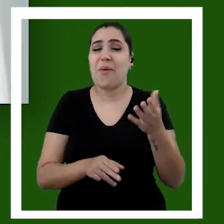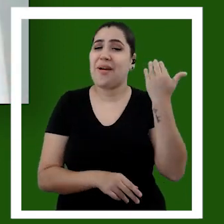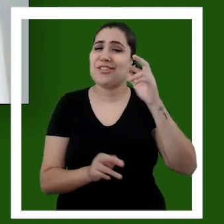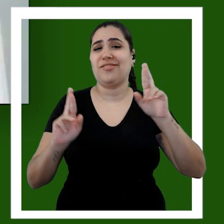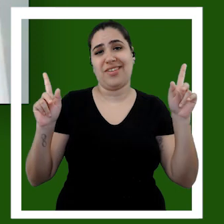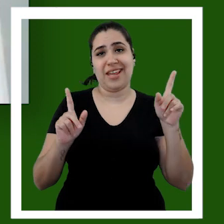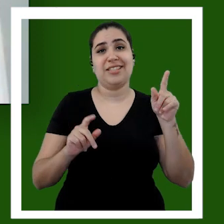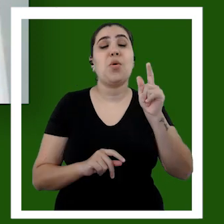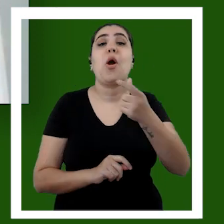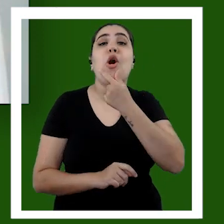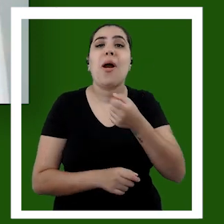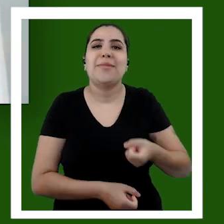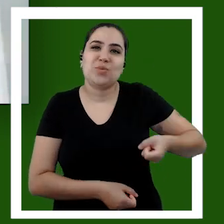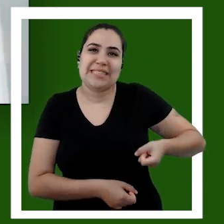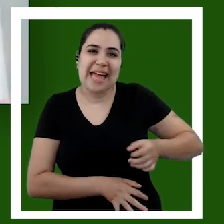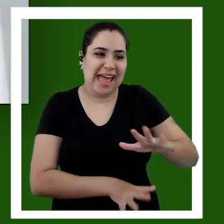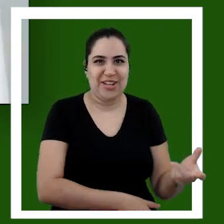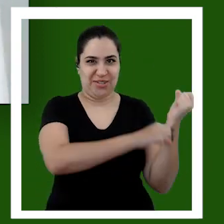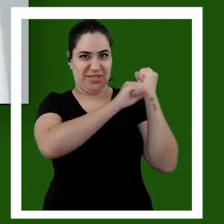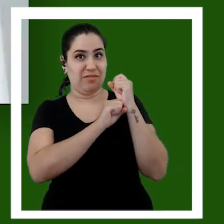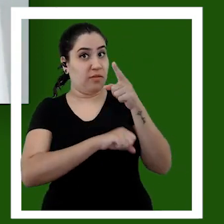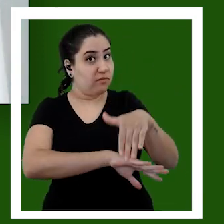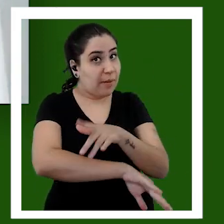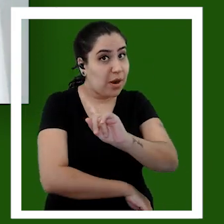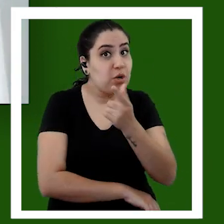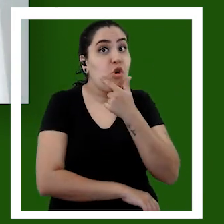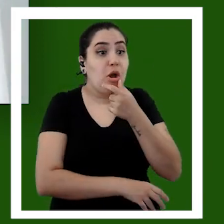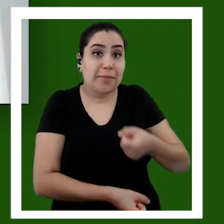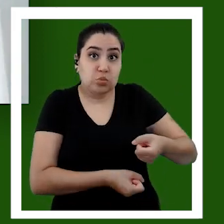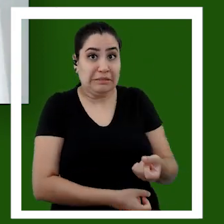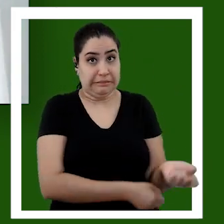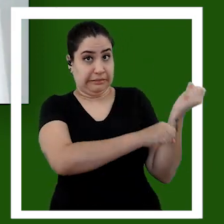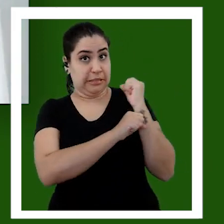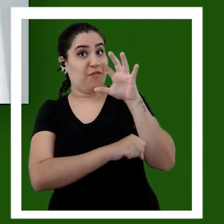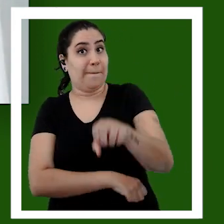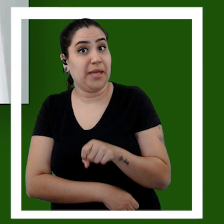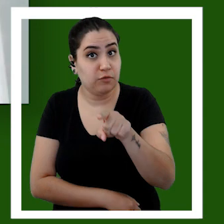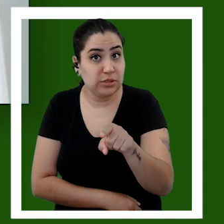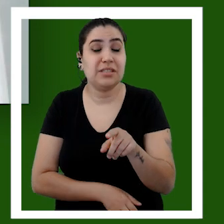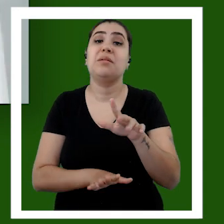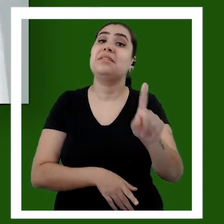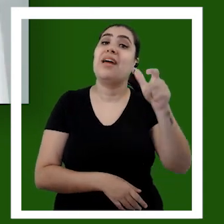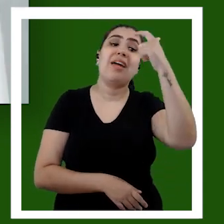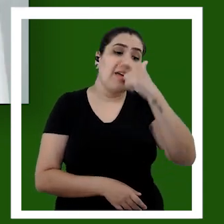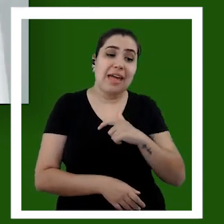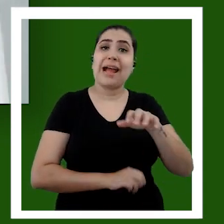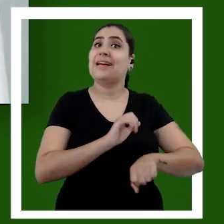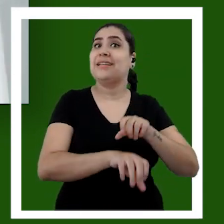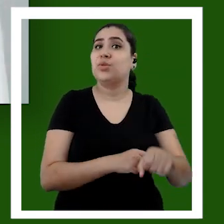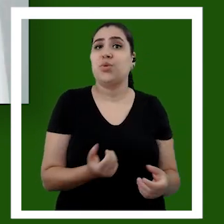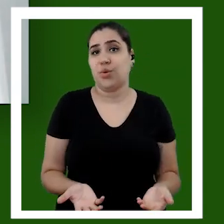né? Você não vai pra rua, senão uma pessoa pode. O homem do saco vai te pegar, mas ali já